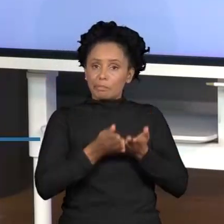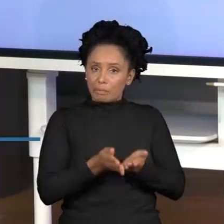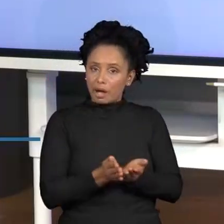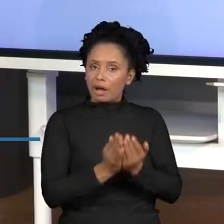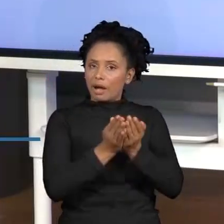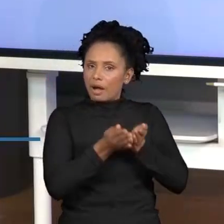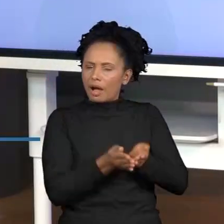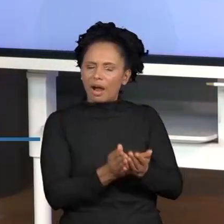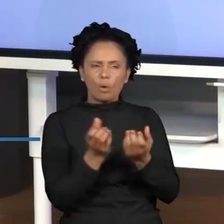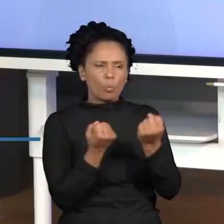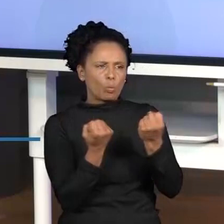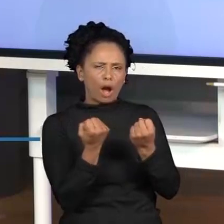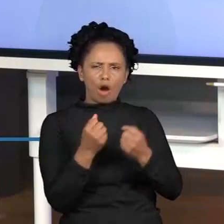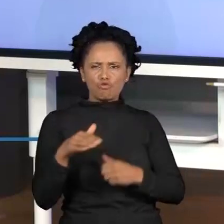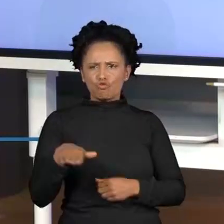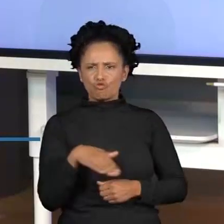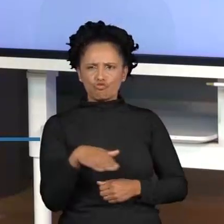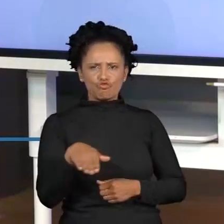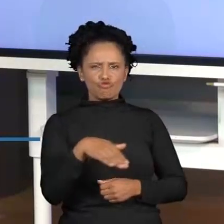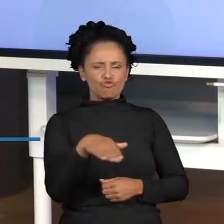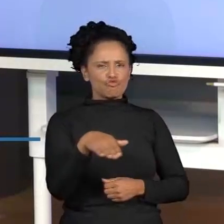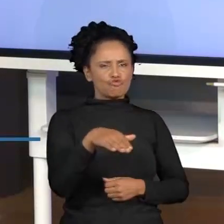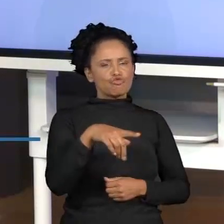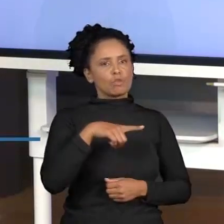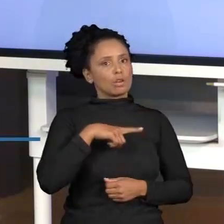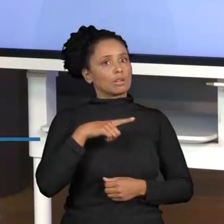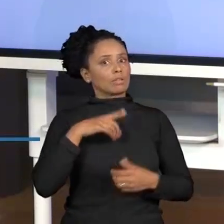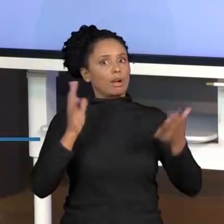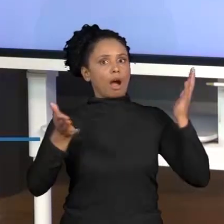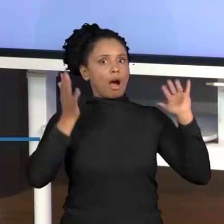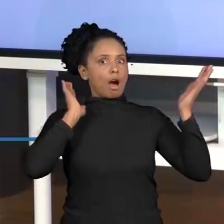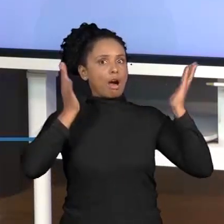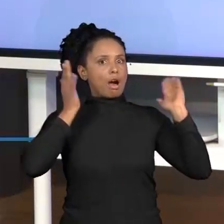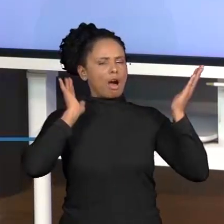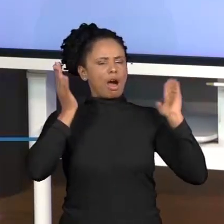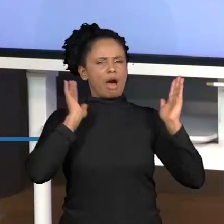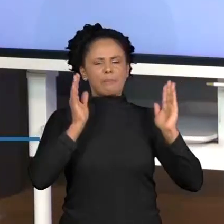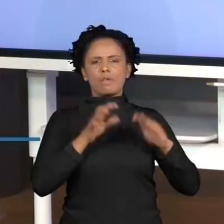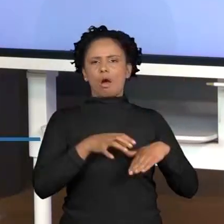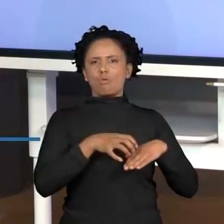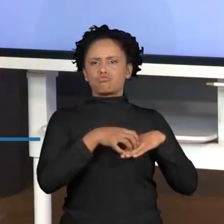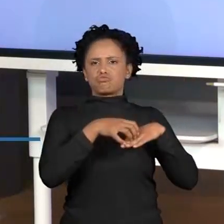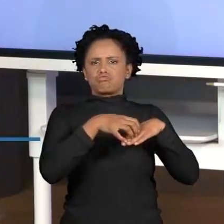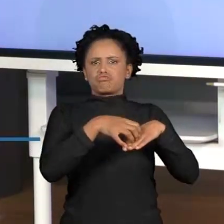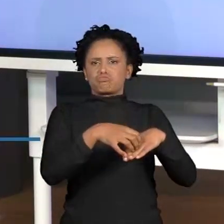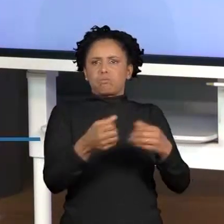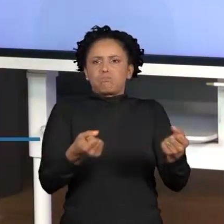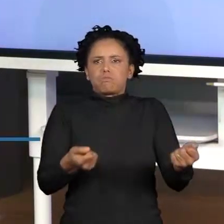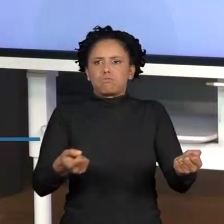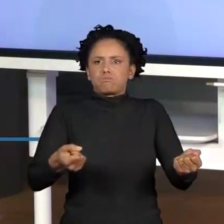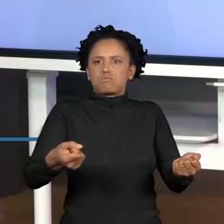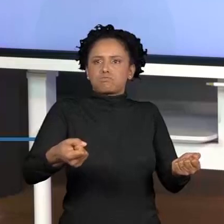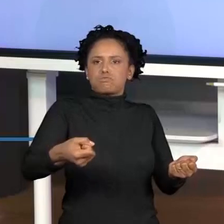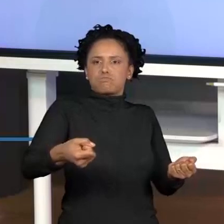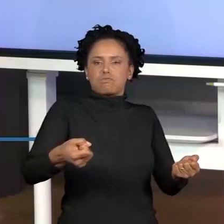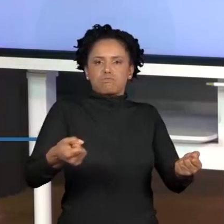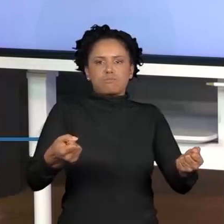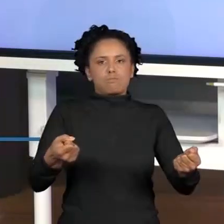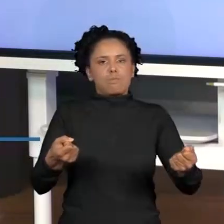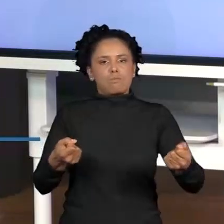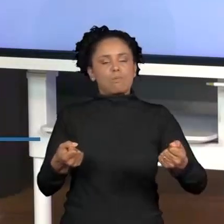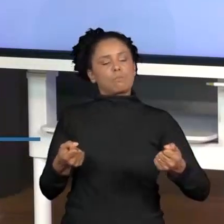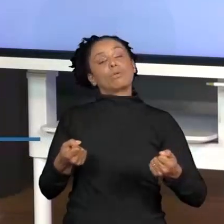os automóveis, as carretas. Tem bastante coisa aí que faz a locomoção aí de pessoas